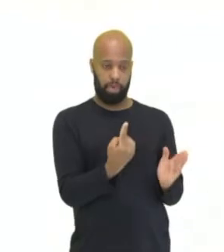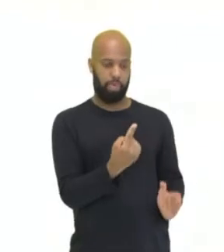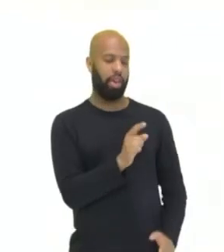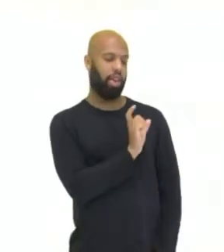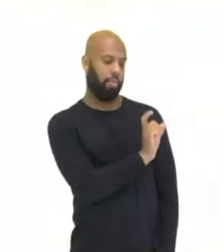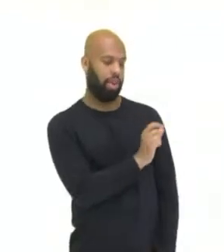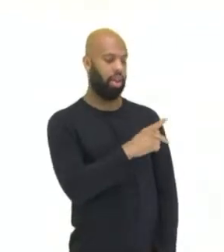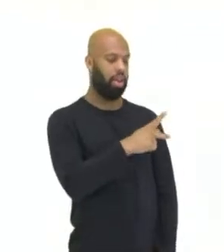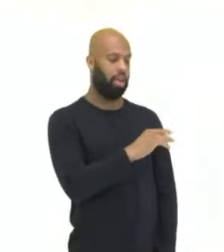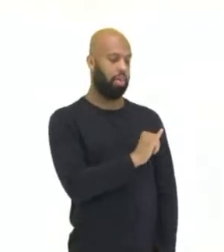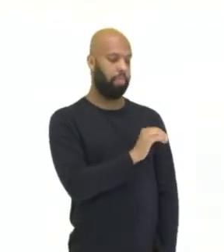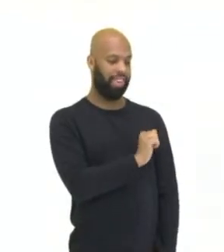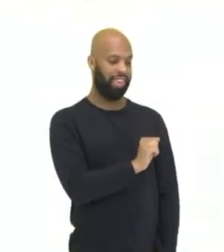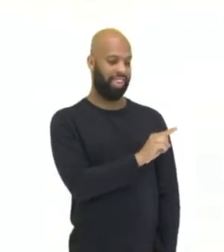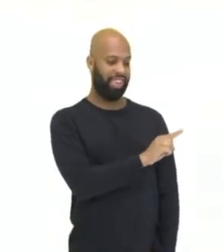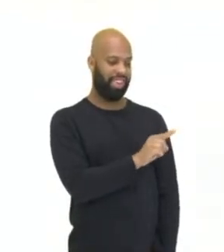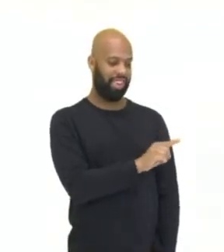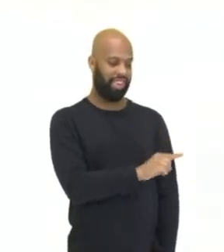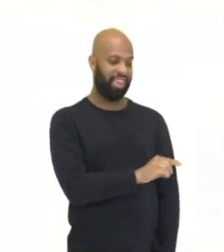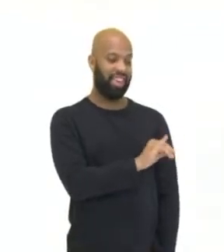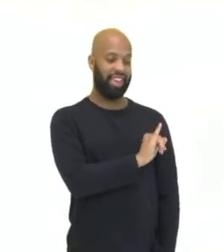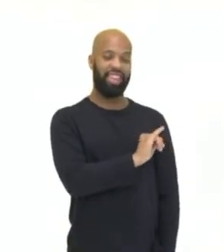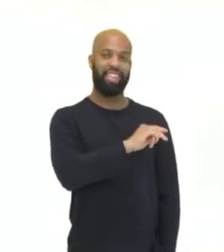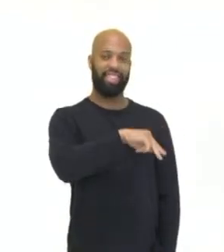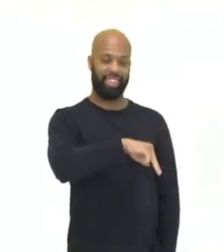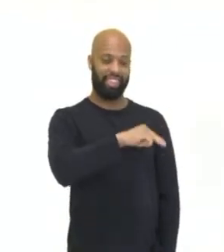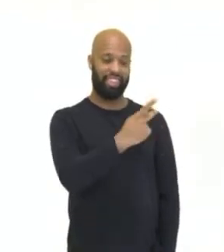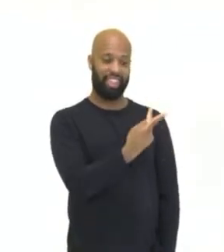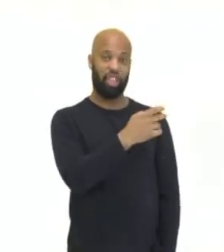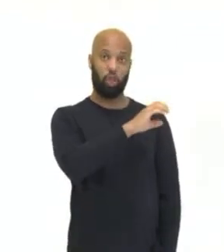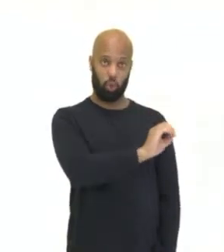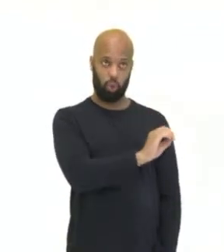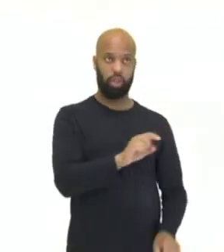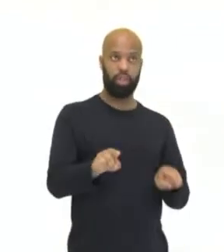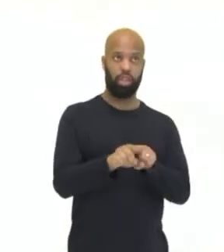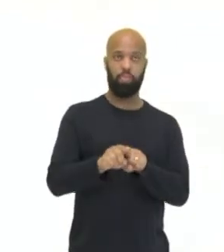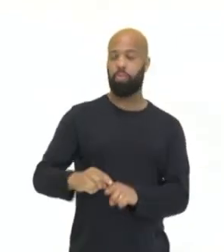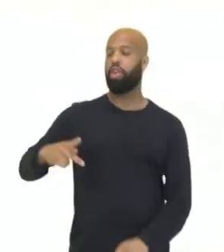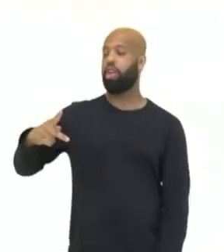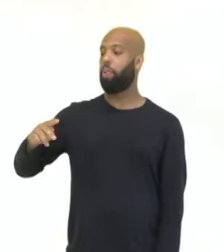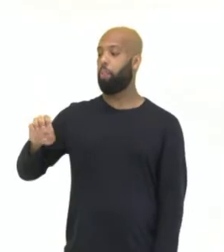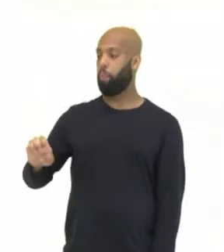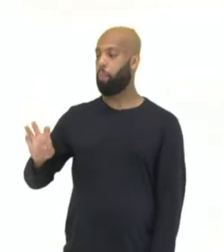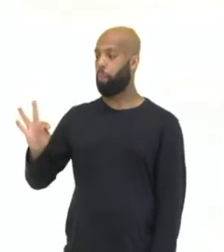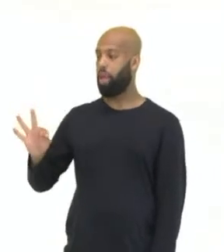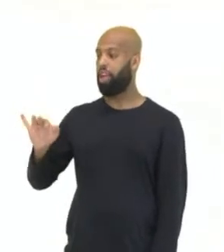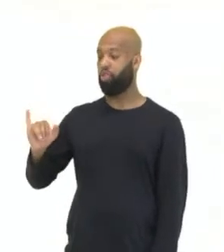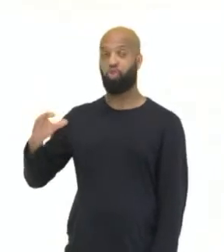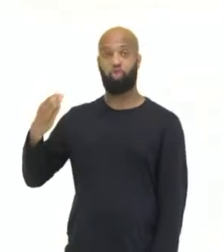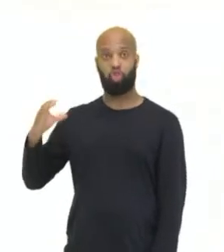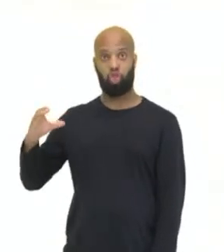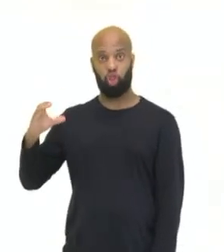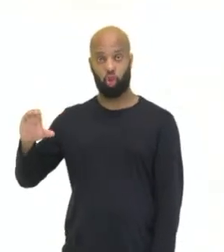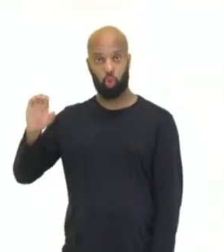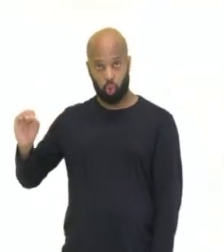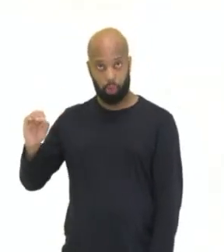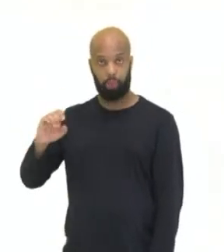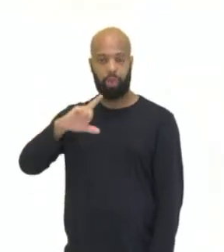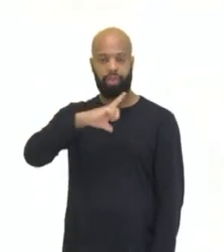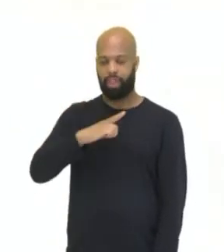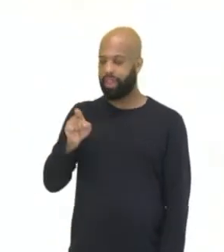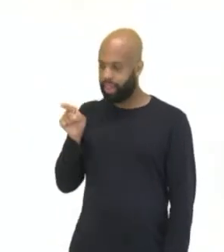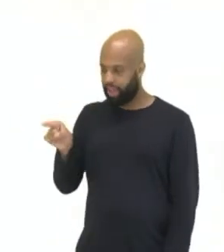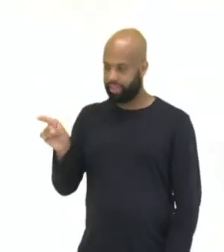Então, olha lá. Então, é possível, né, que nós consigamos identificar pelo contexto, então, esses significados,